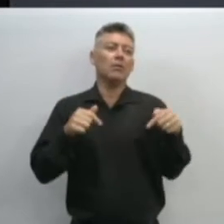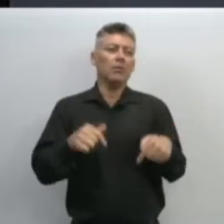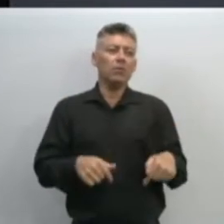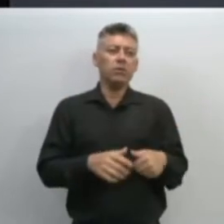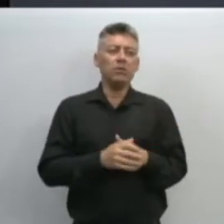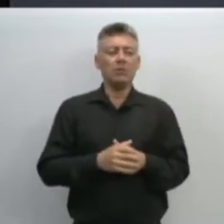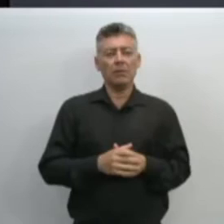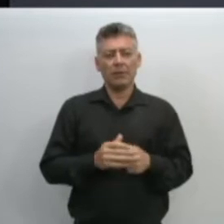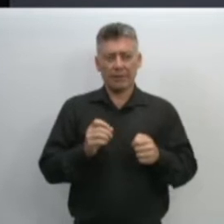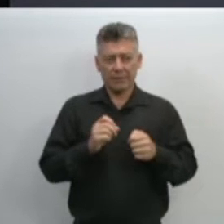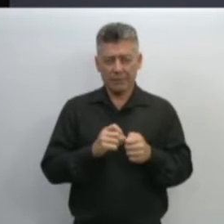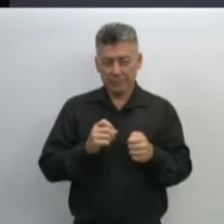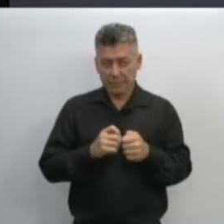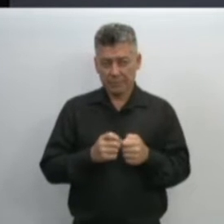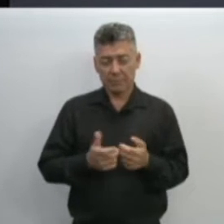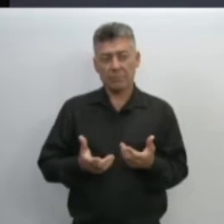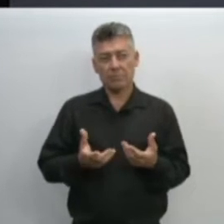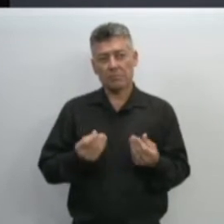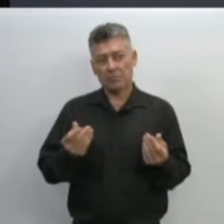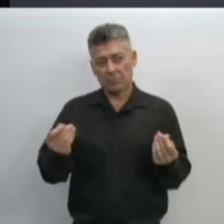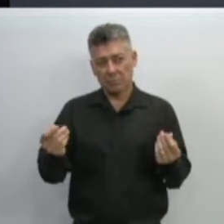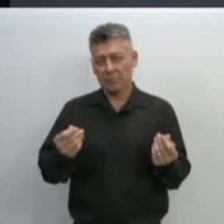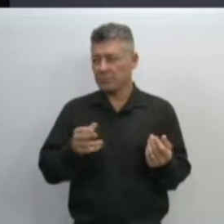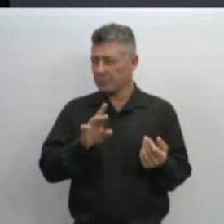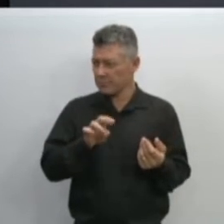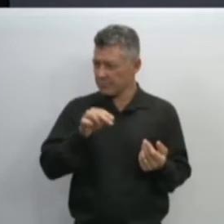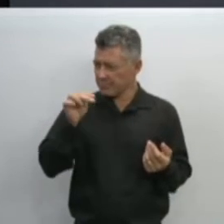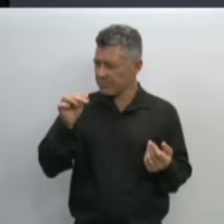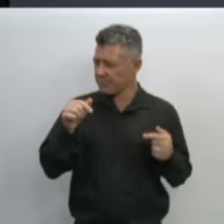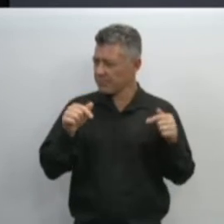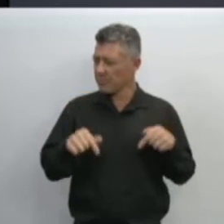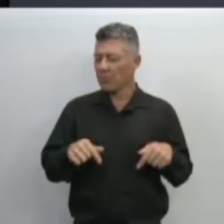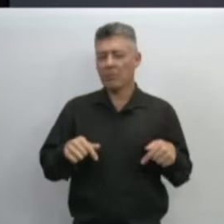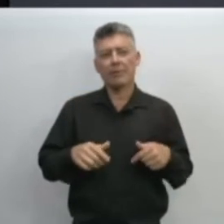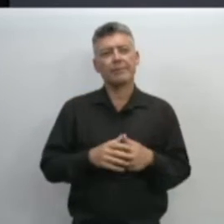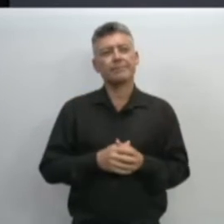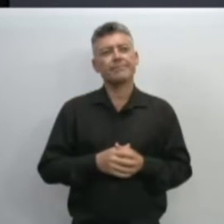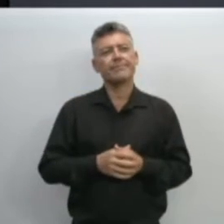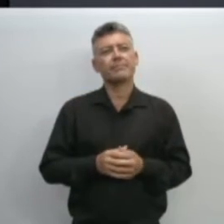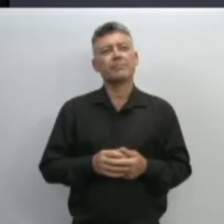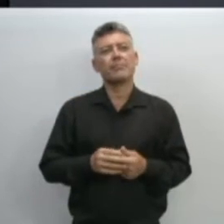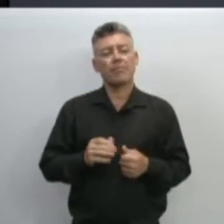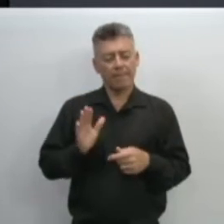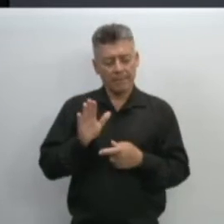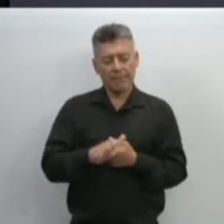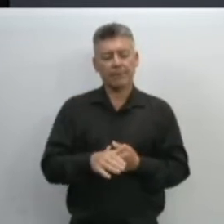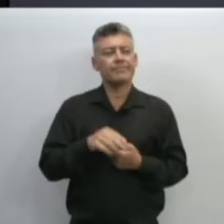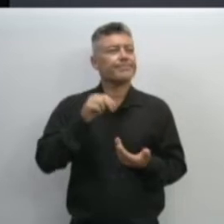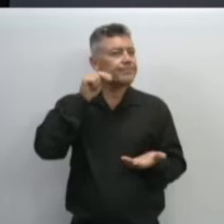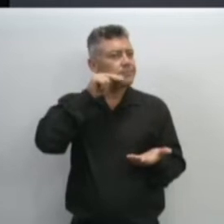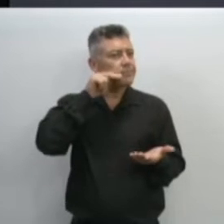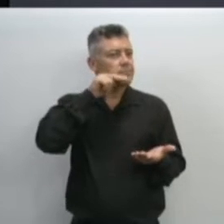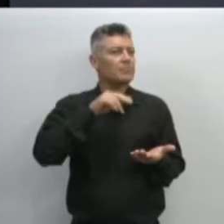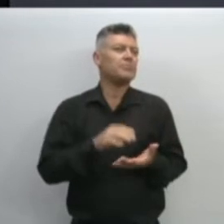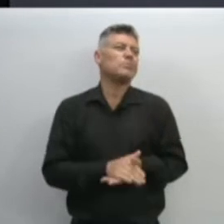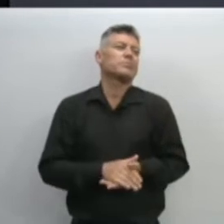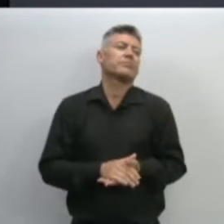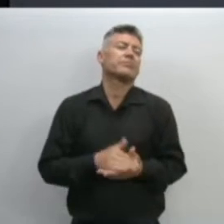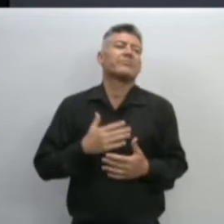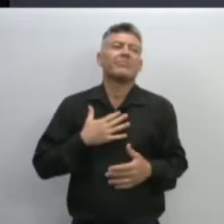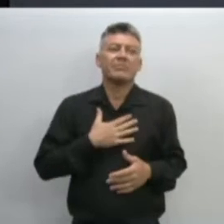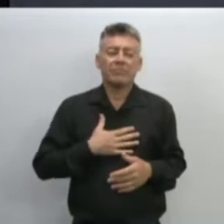a fazer pelo Rio Grande do Norte, de forma direta e indireta, e por Natal. Então, gostaria de